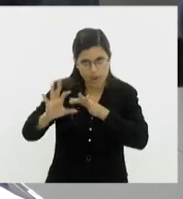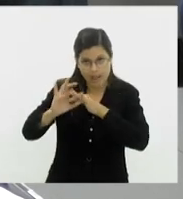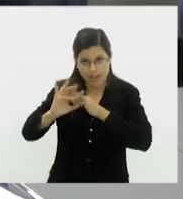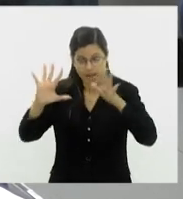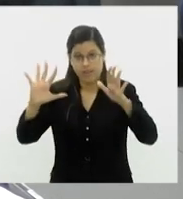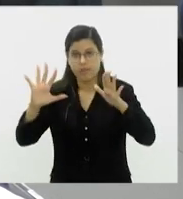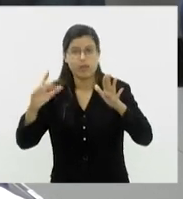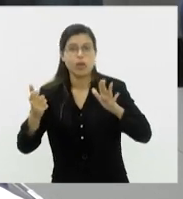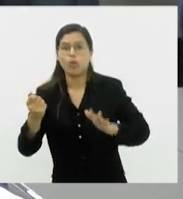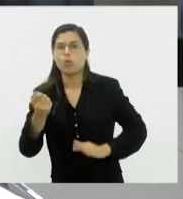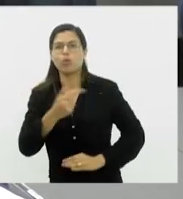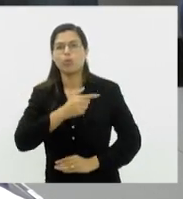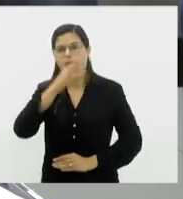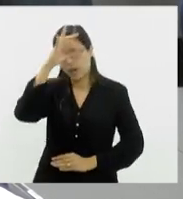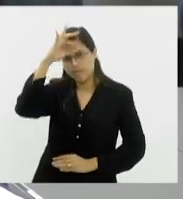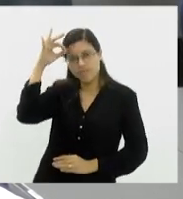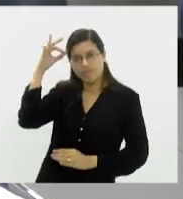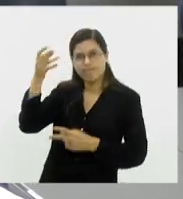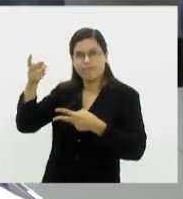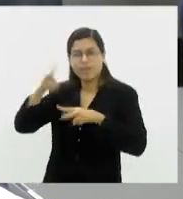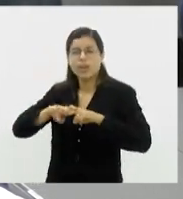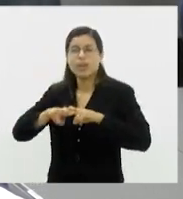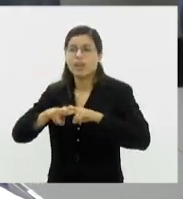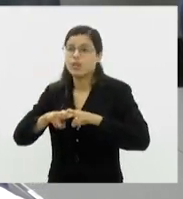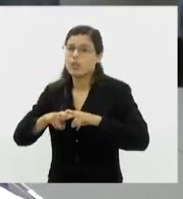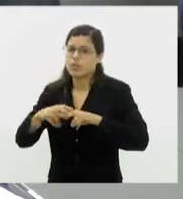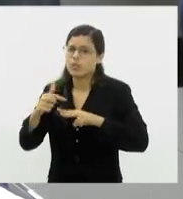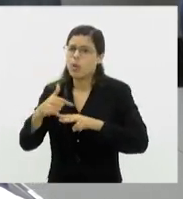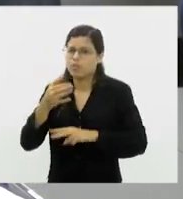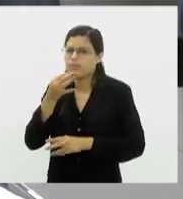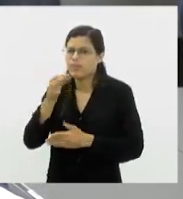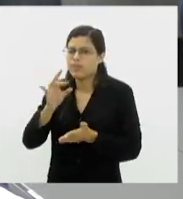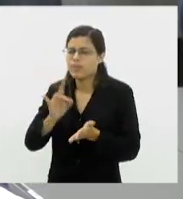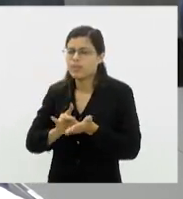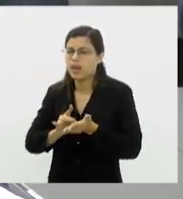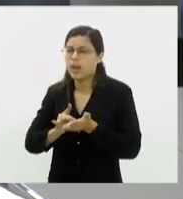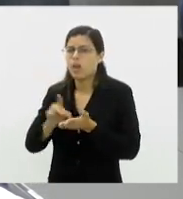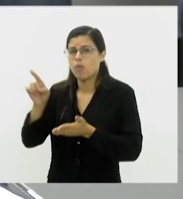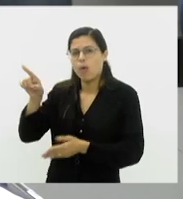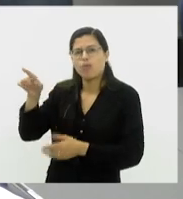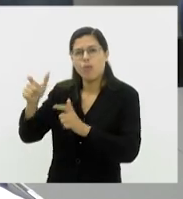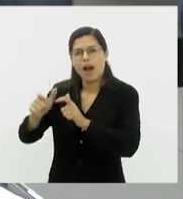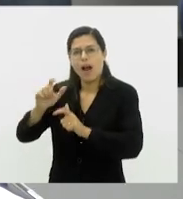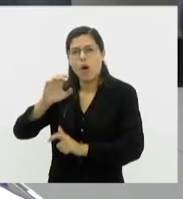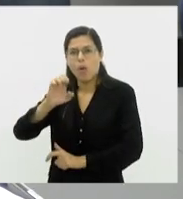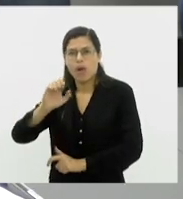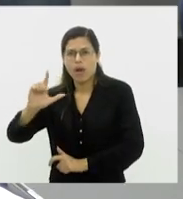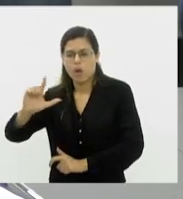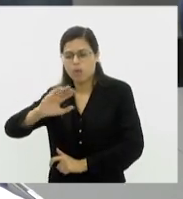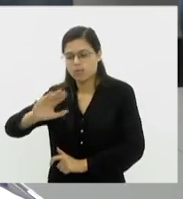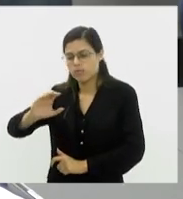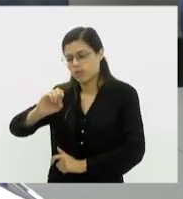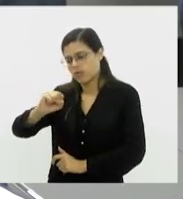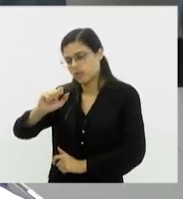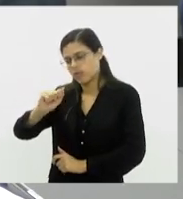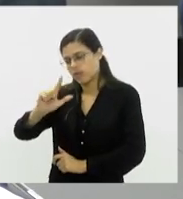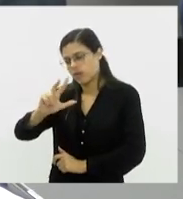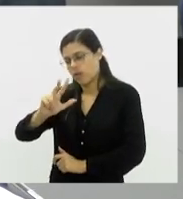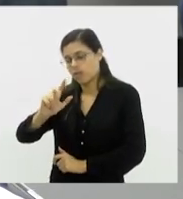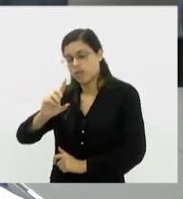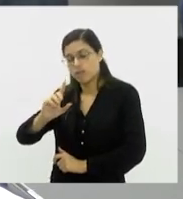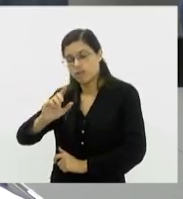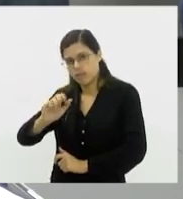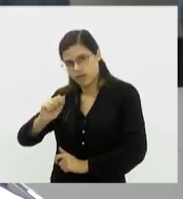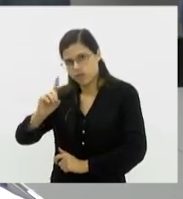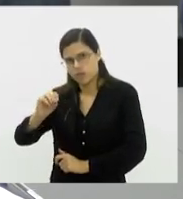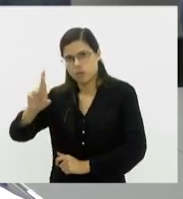inocente preso eu vou ser sincero eu vou um pouco para El Salvador que pelo menos lá eles estão botando moral eu acho que a